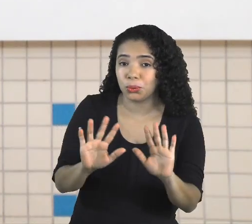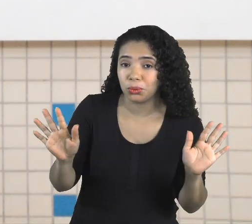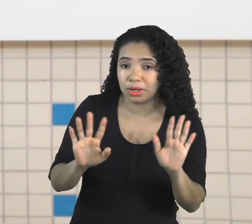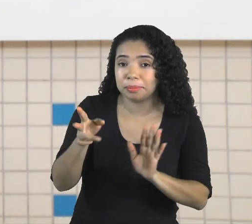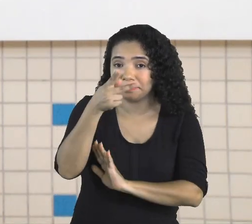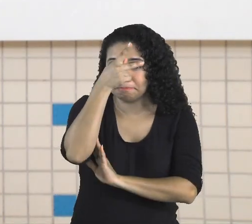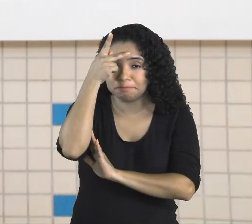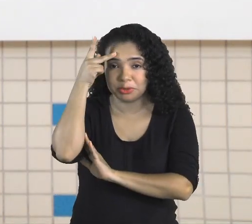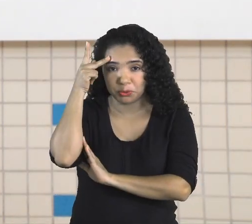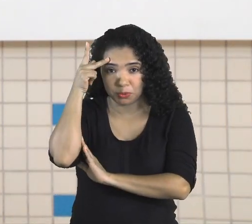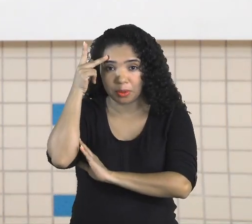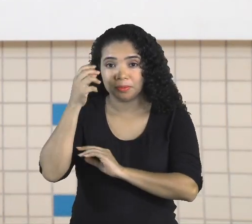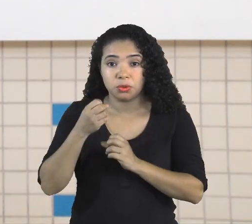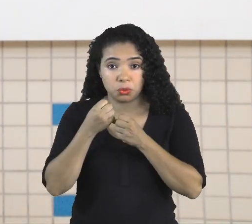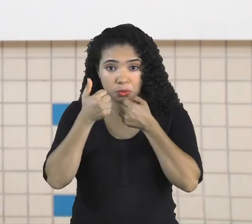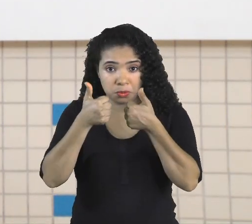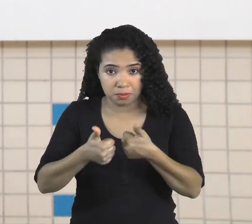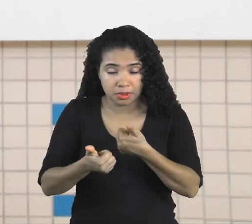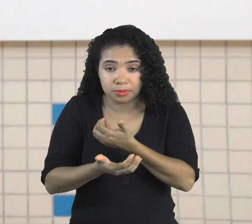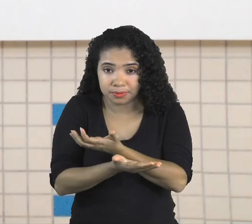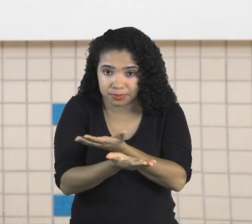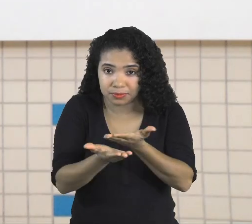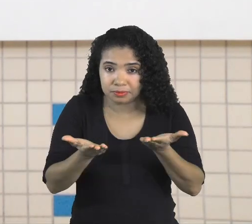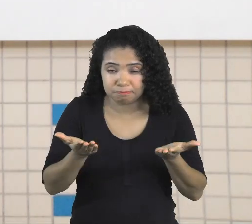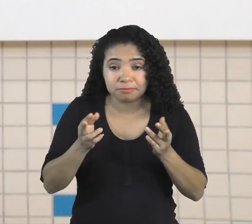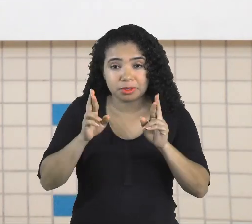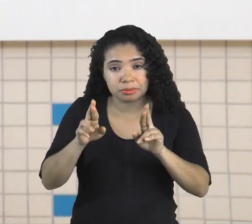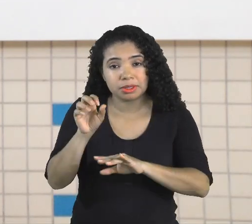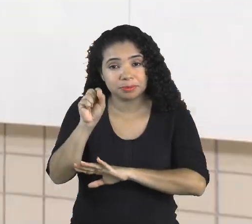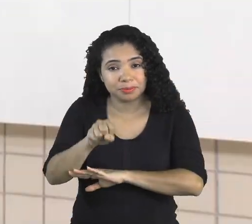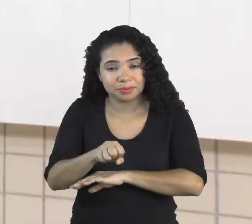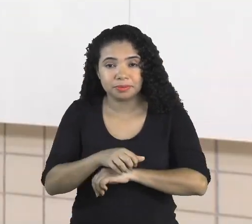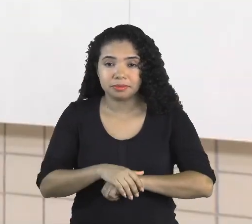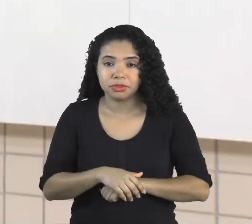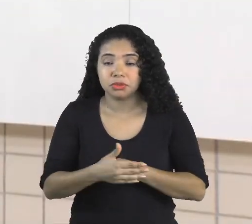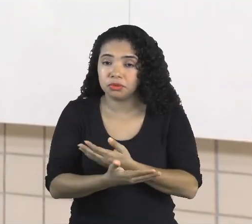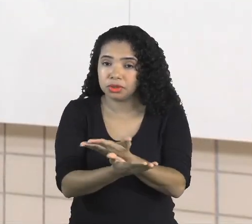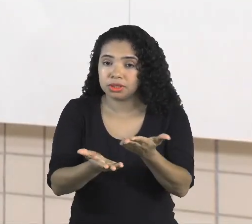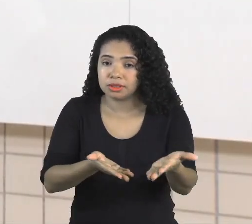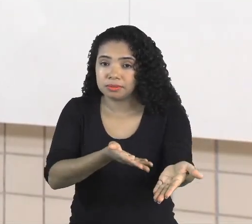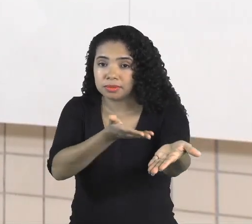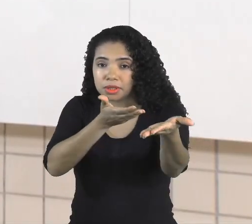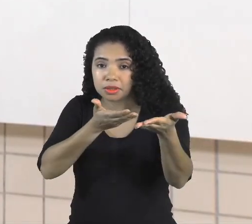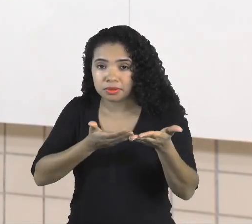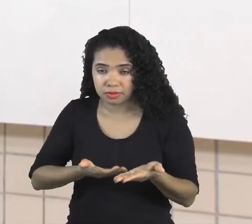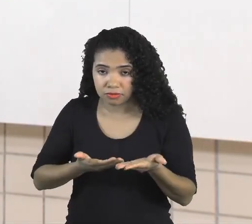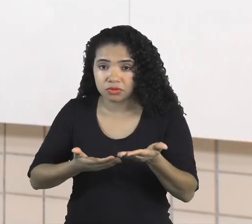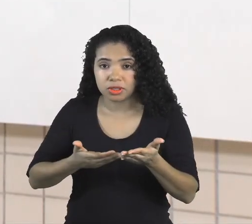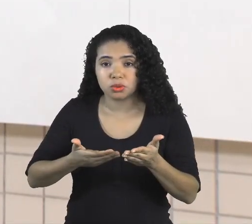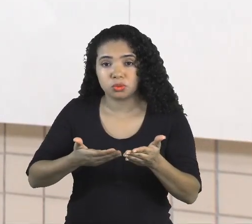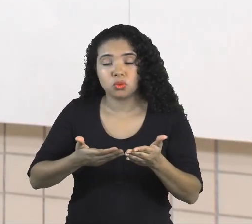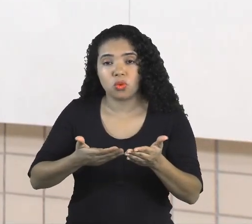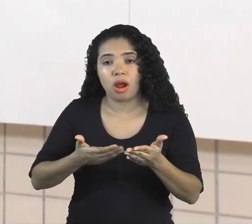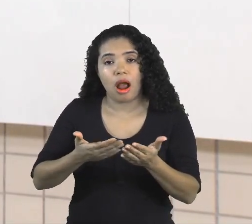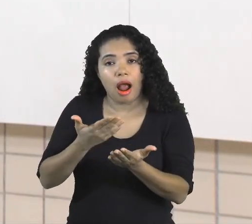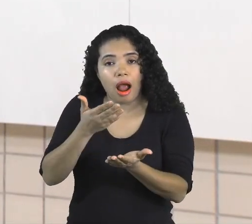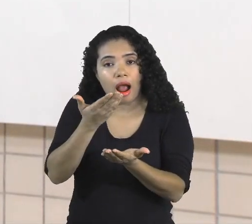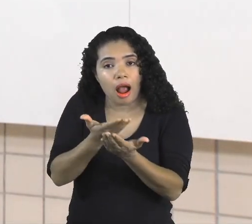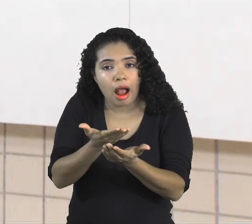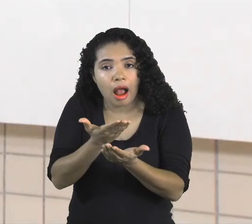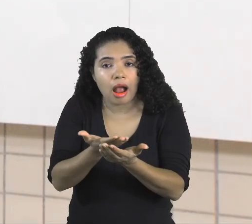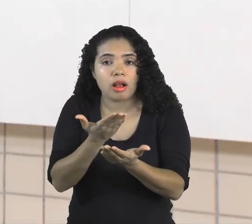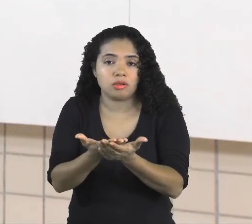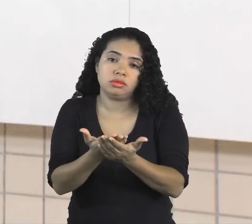Olá, pessoal! Tudo bem com vocês? Espero que sim. Sejam todos bem-vindos ao nosso canal de estudos Palmas